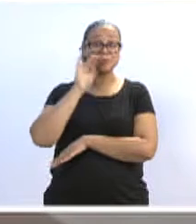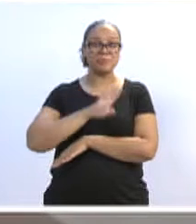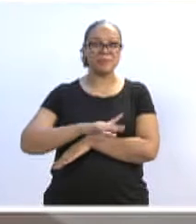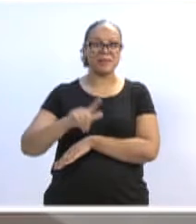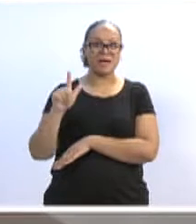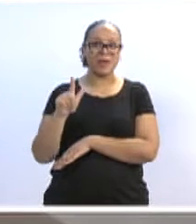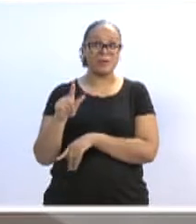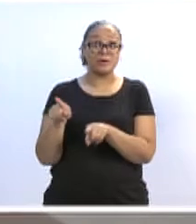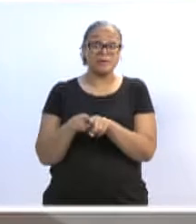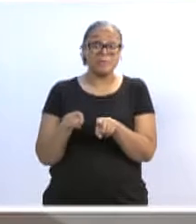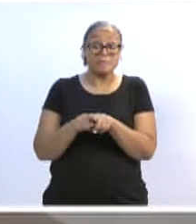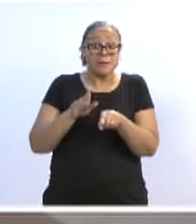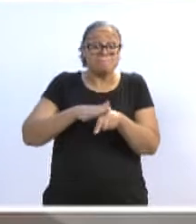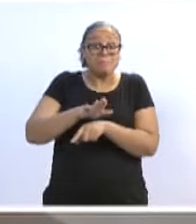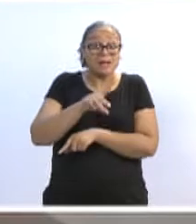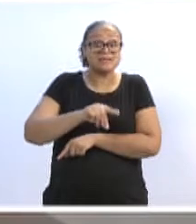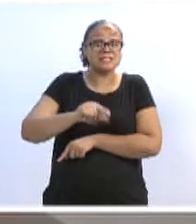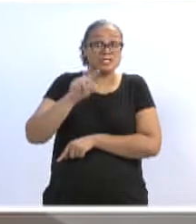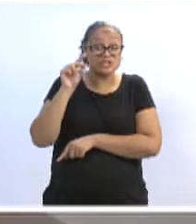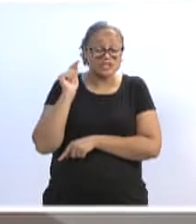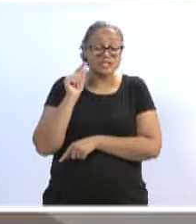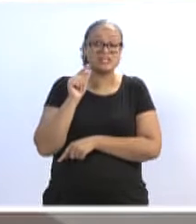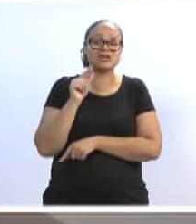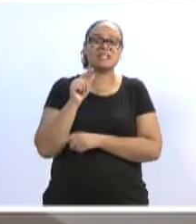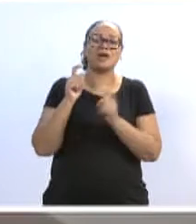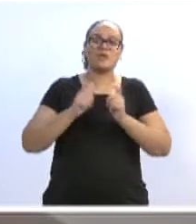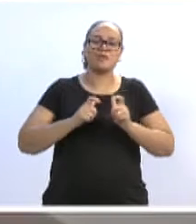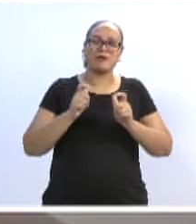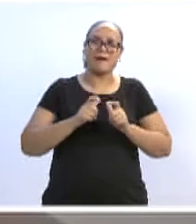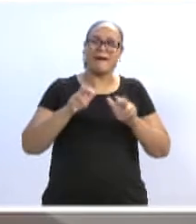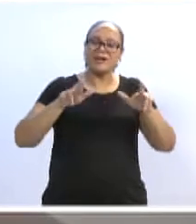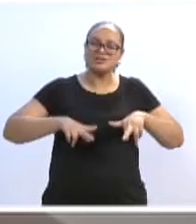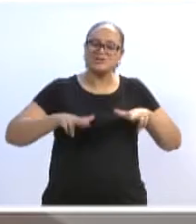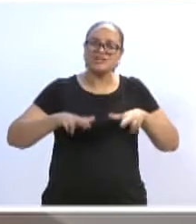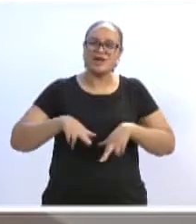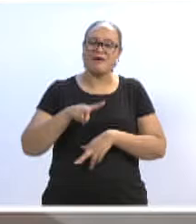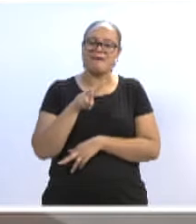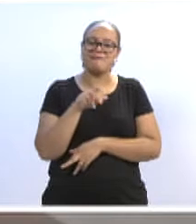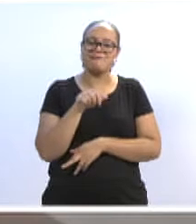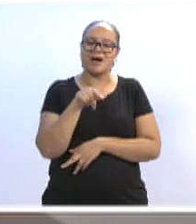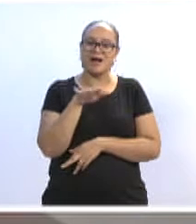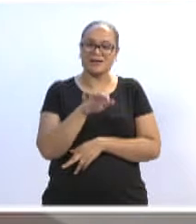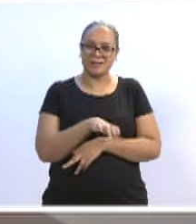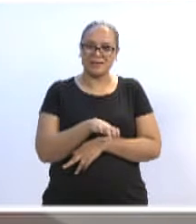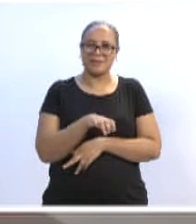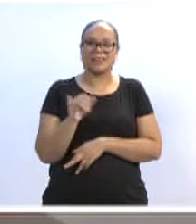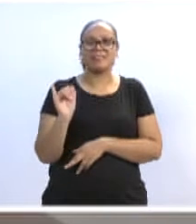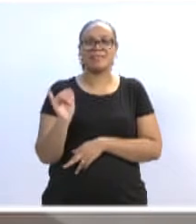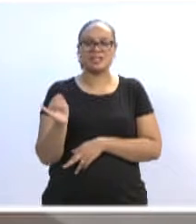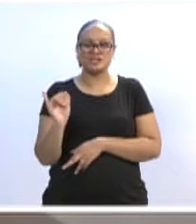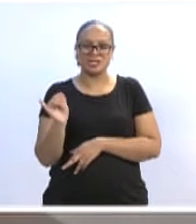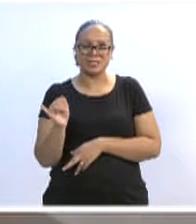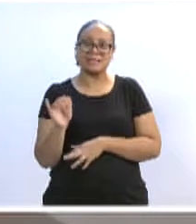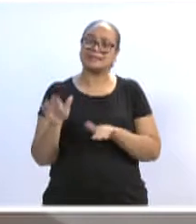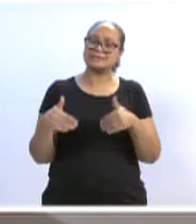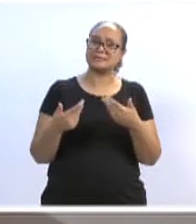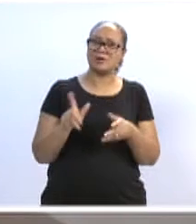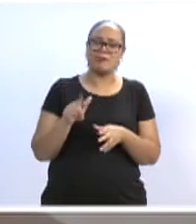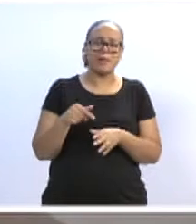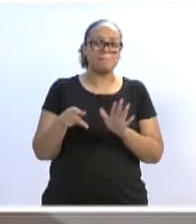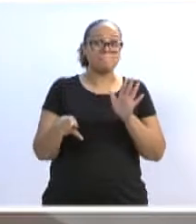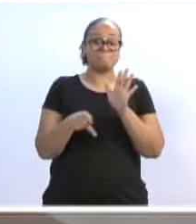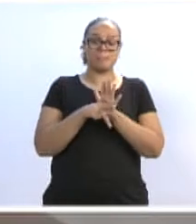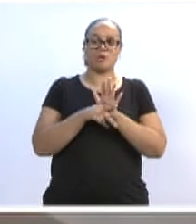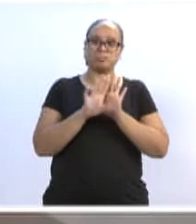mais antiga do Vale do Itajaí, preservada pelo município de Blumenau, foi tornada um museu e é um patrimônio da nossa